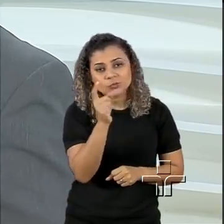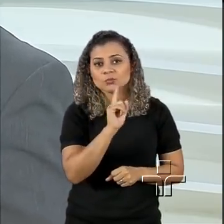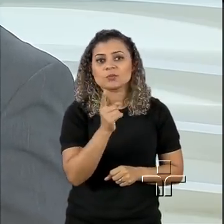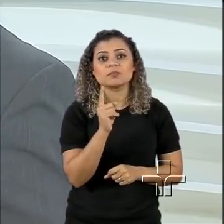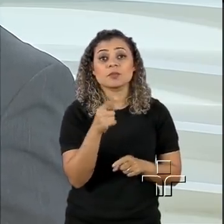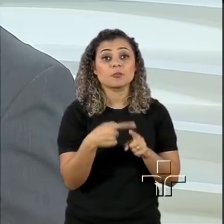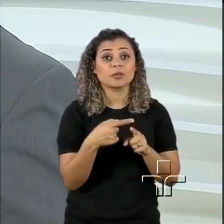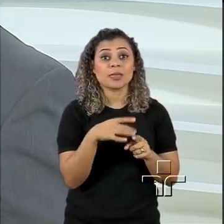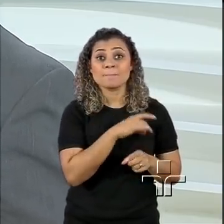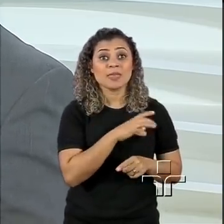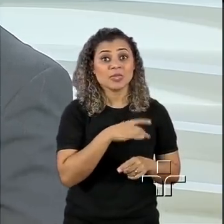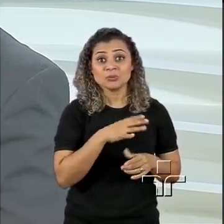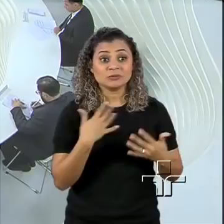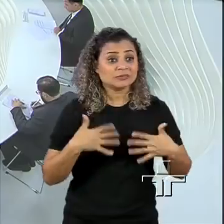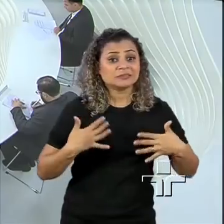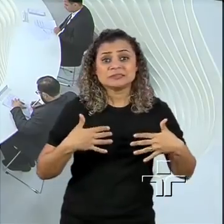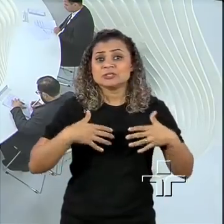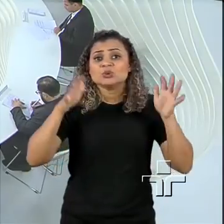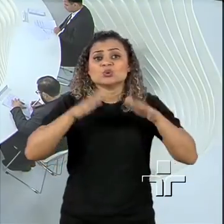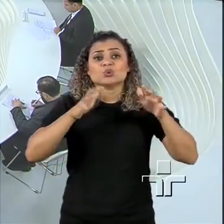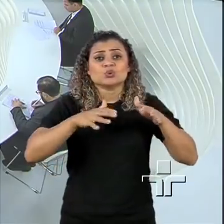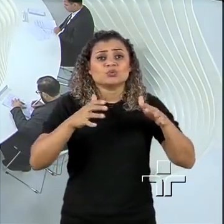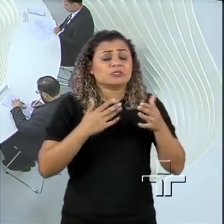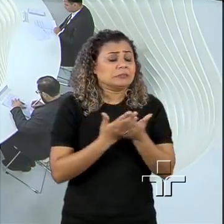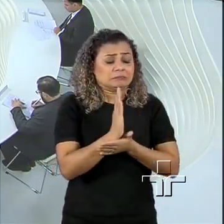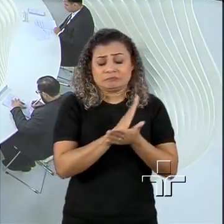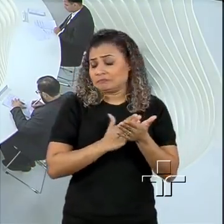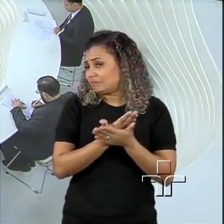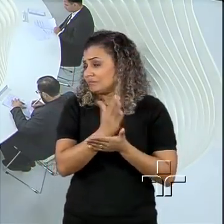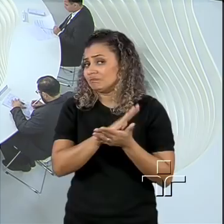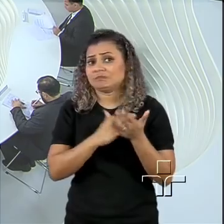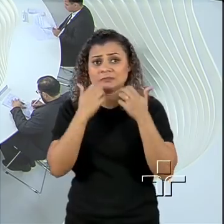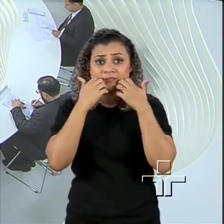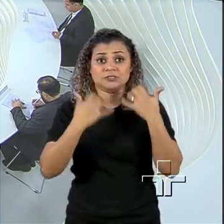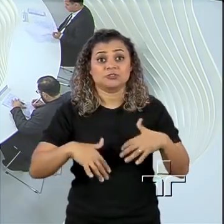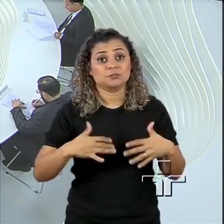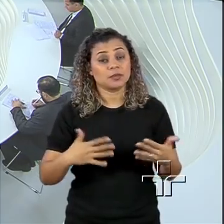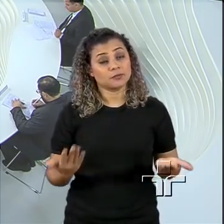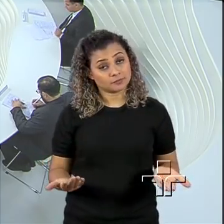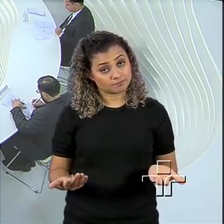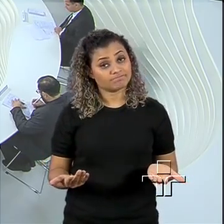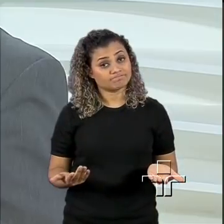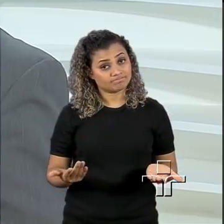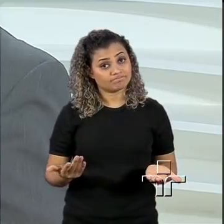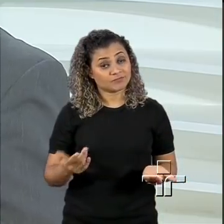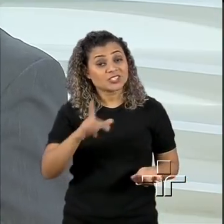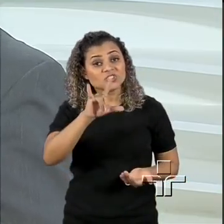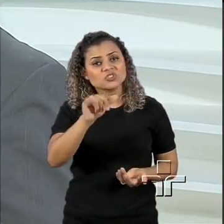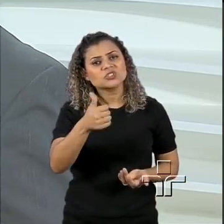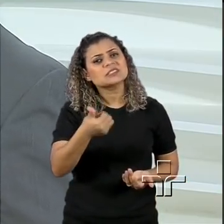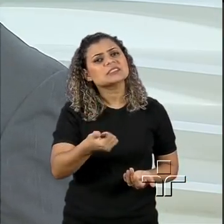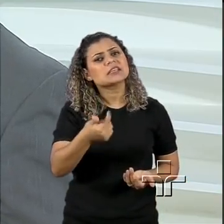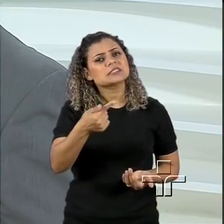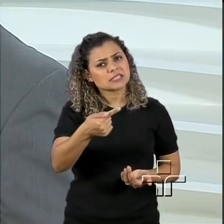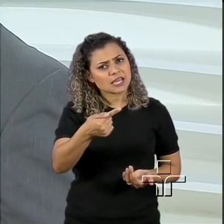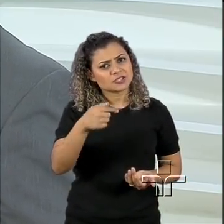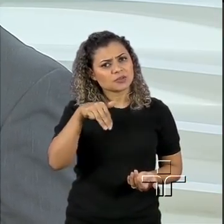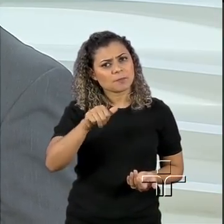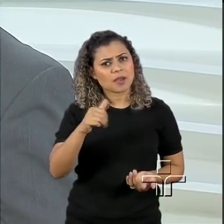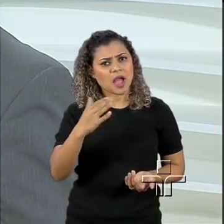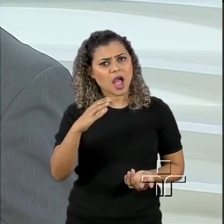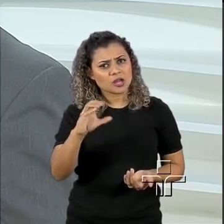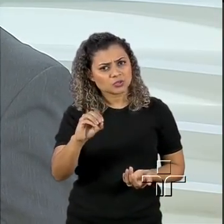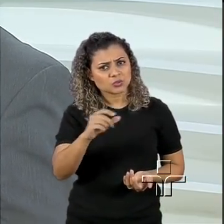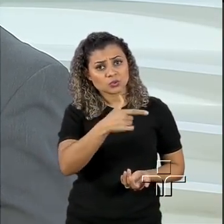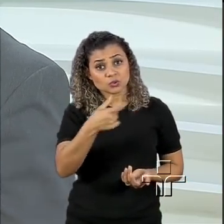primeiro sinal de chuva não conseguia dormir, de desespero. Para você ter uma ideia, no dia 17 de março de 2009, meu primeiro